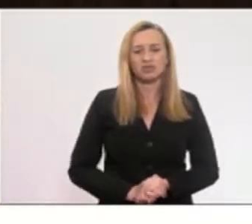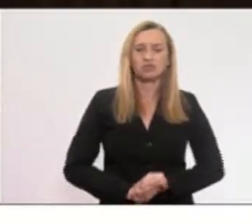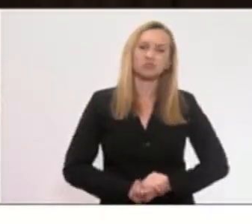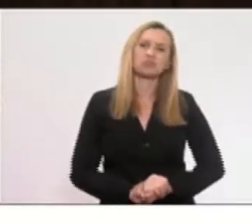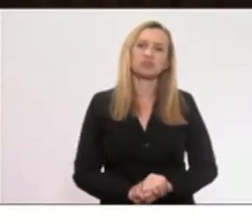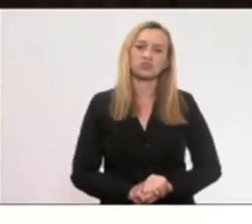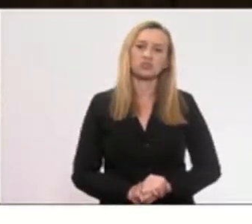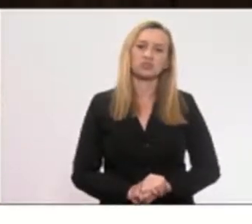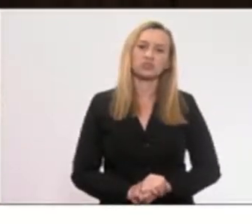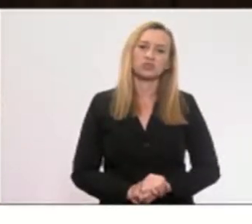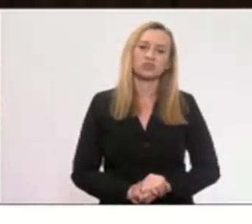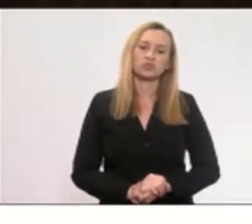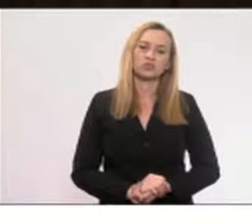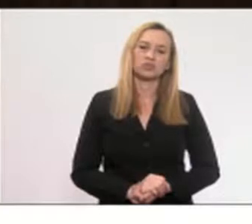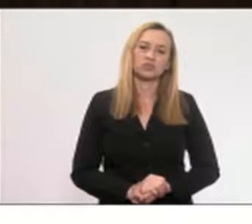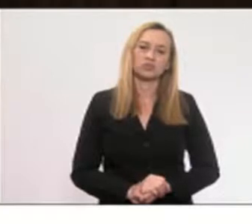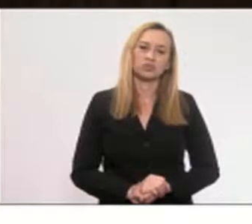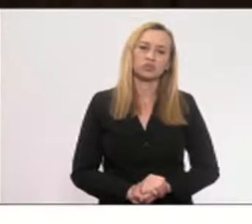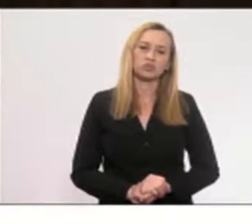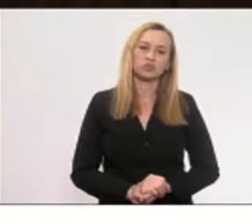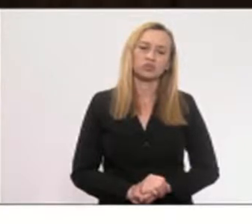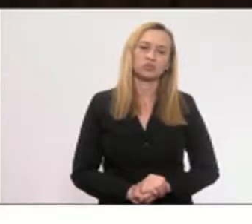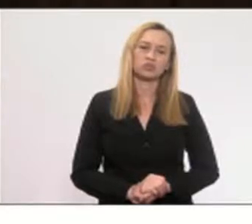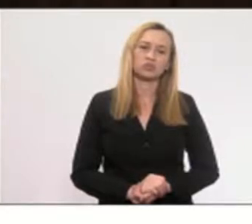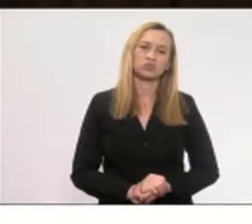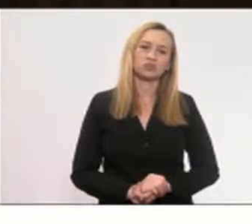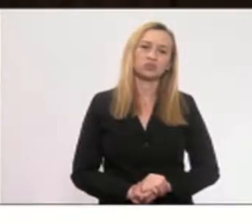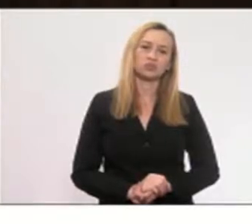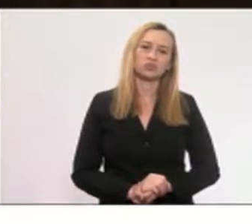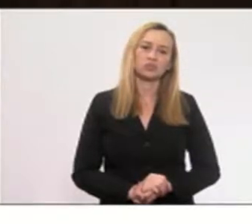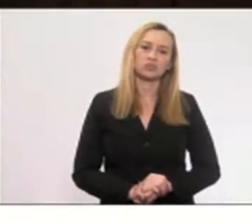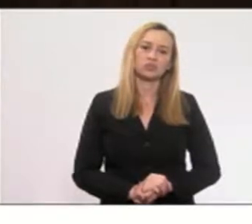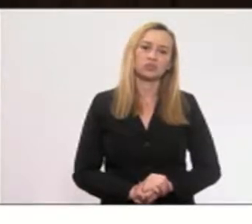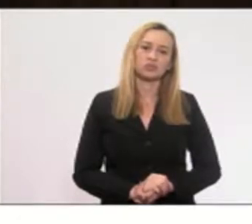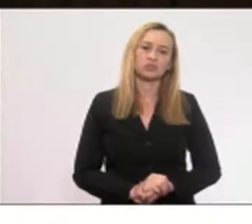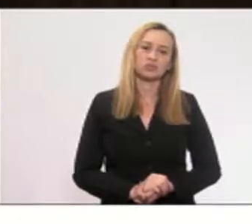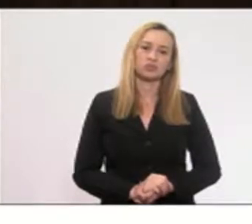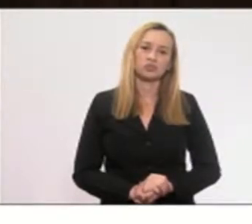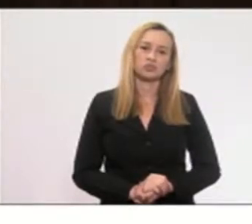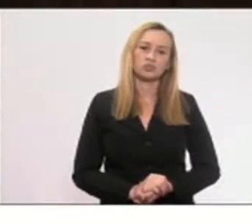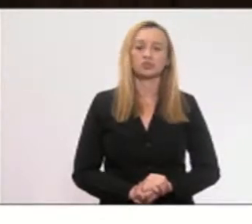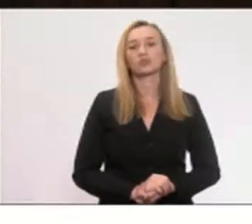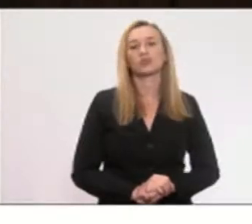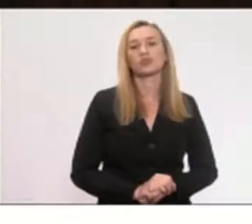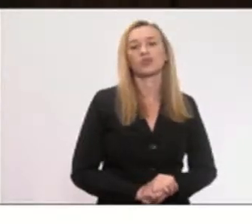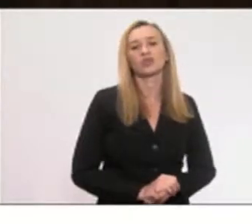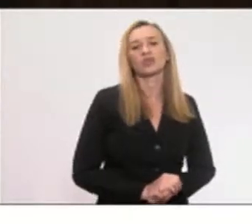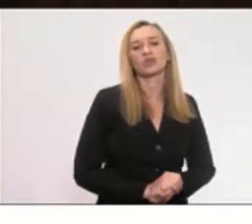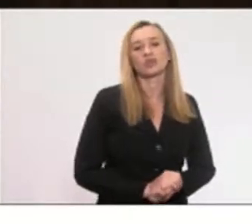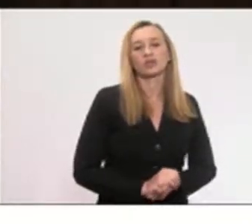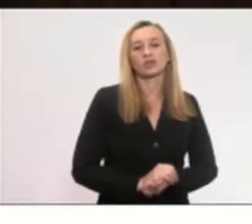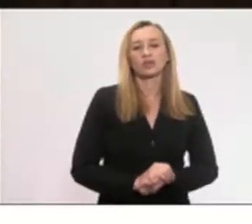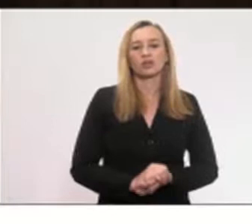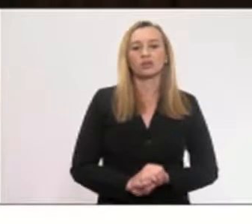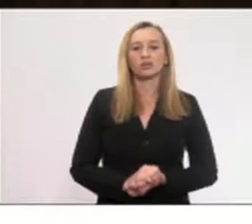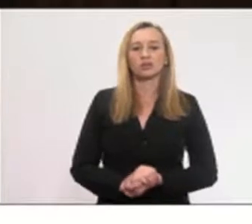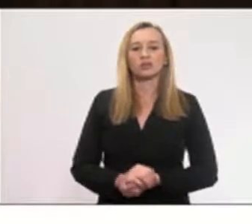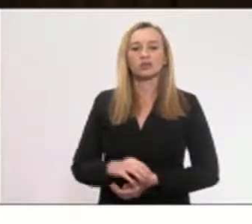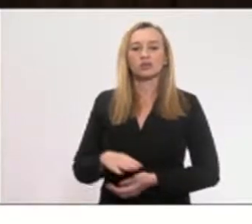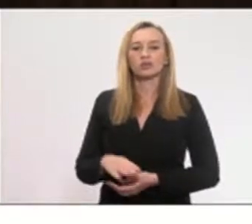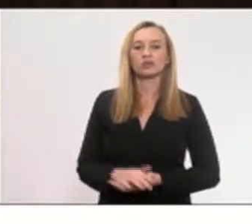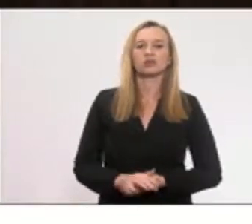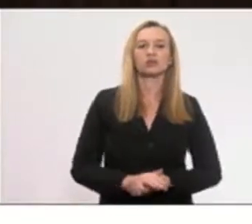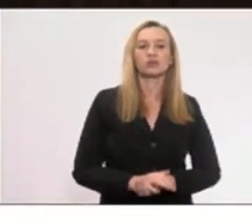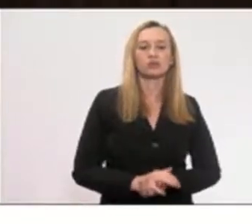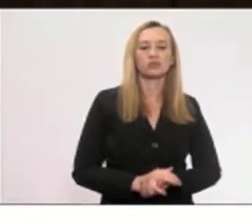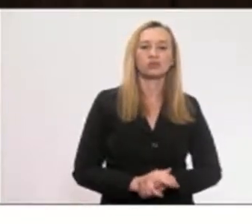instrumentos de mensuração e de radiografia da sociedade